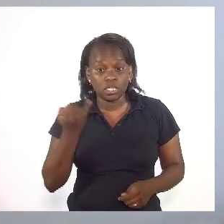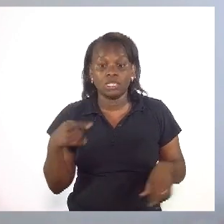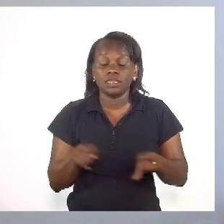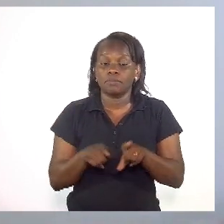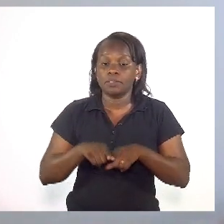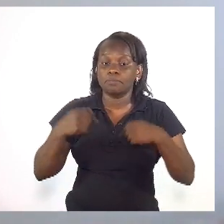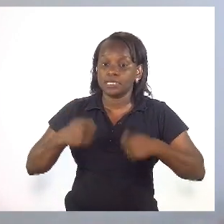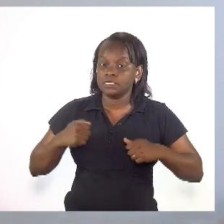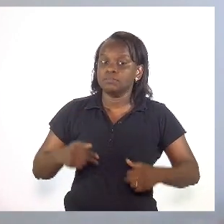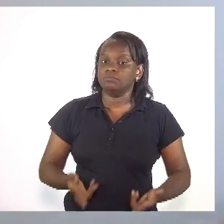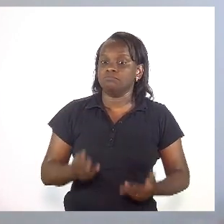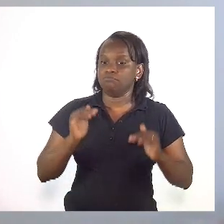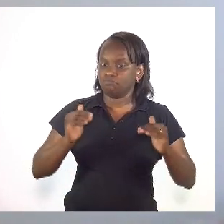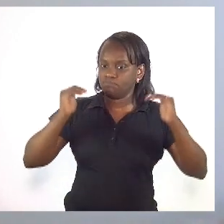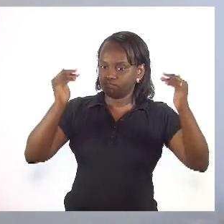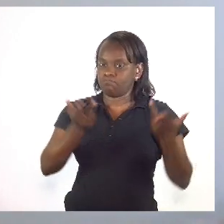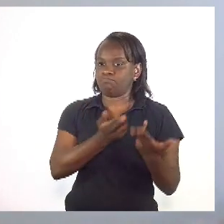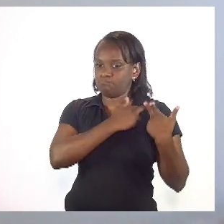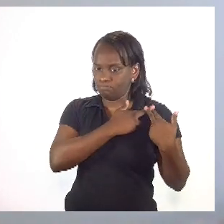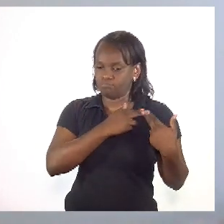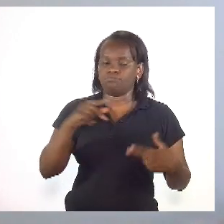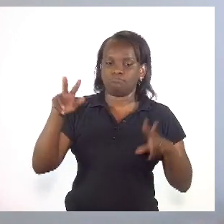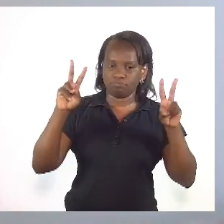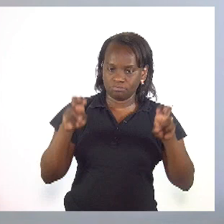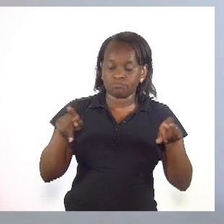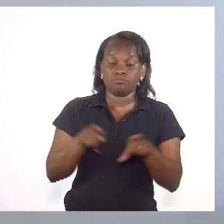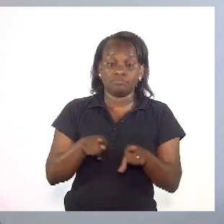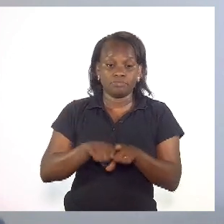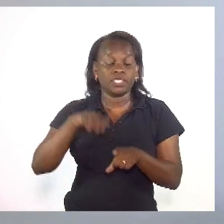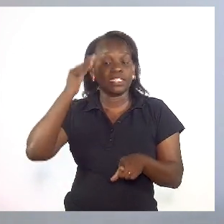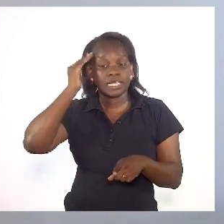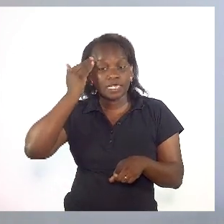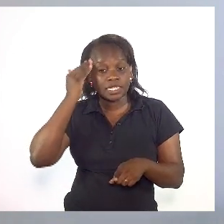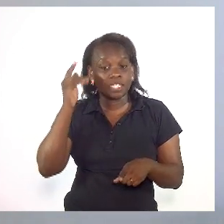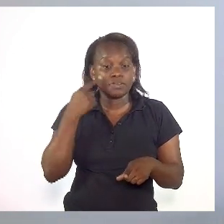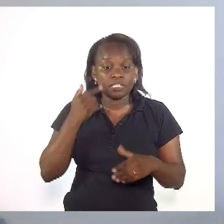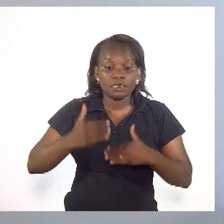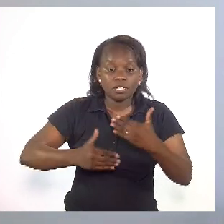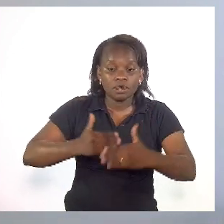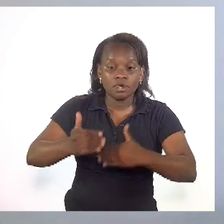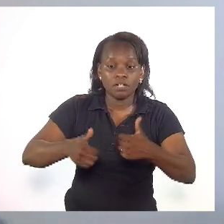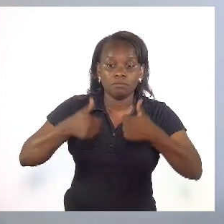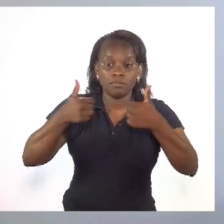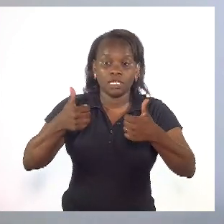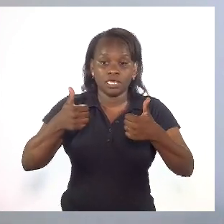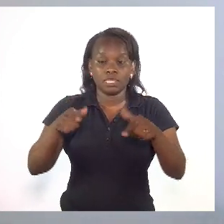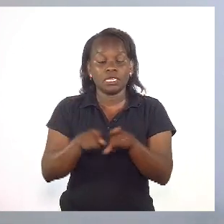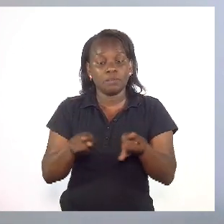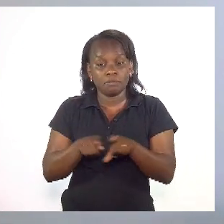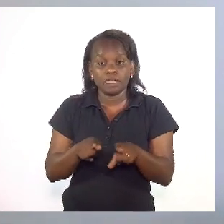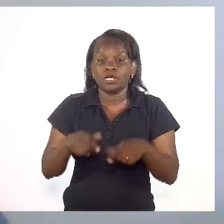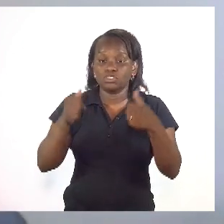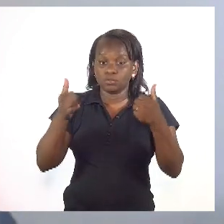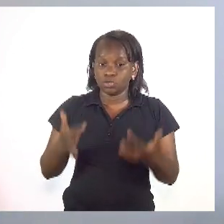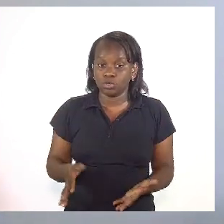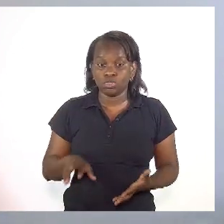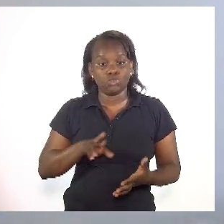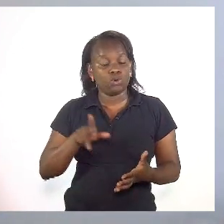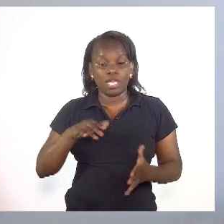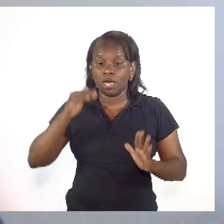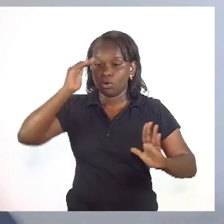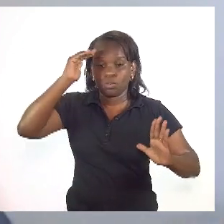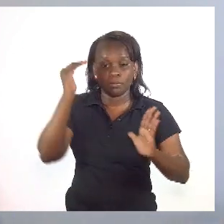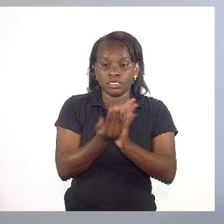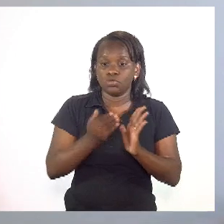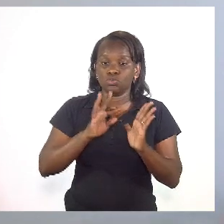ter autoridade com esse tema, precisa também entender o que foi avançado, mas, como bem disse, não foi cumprido